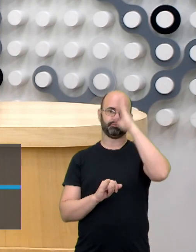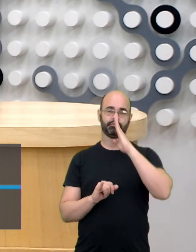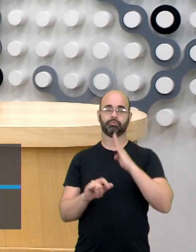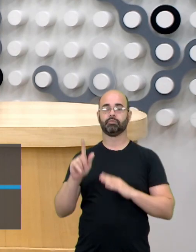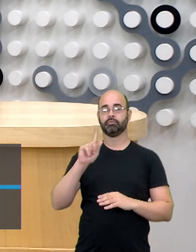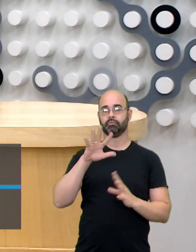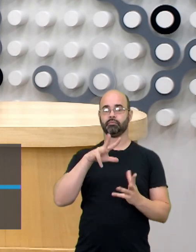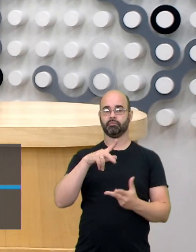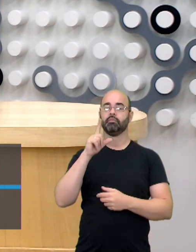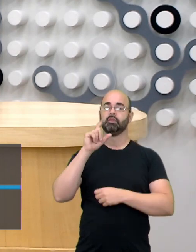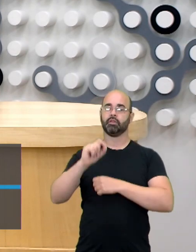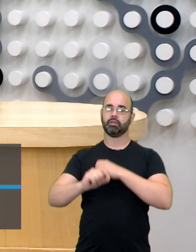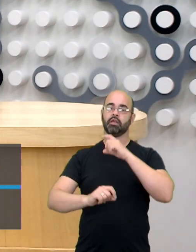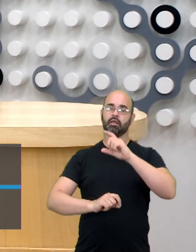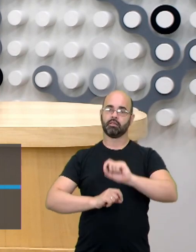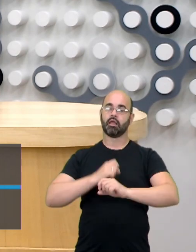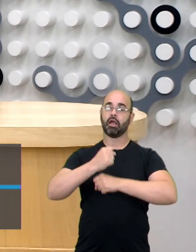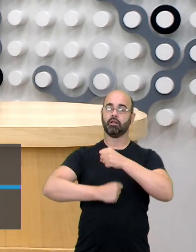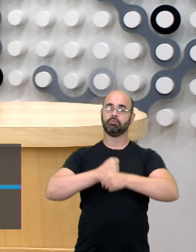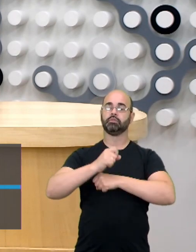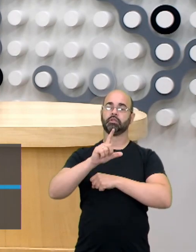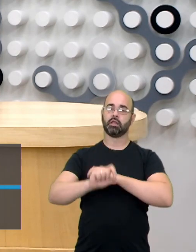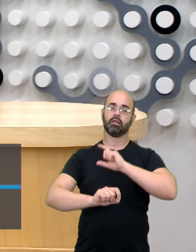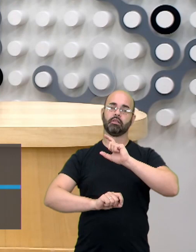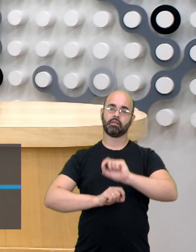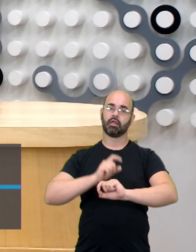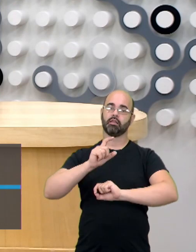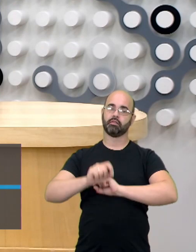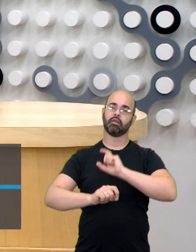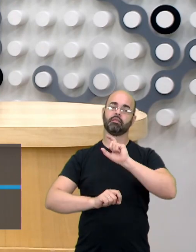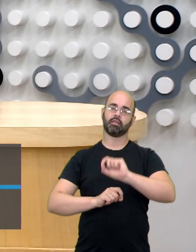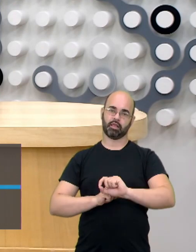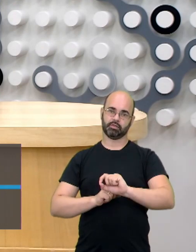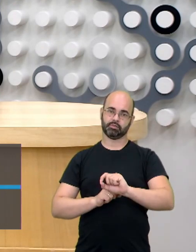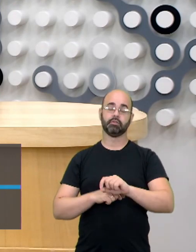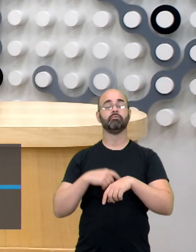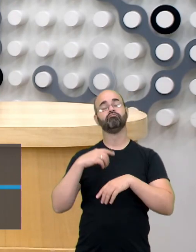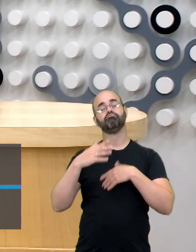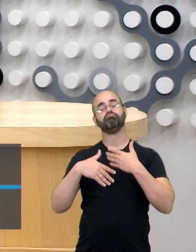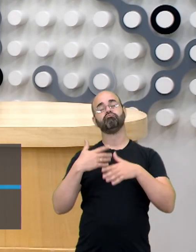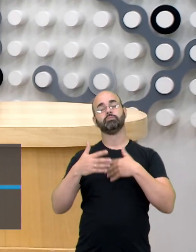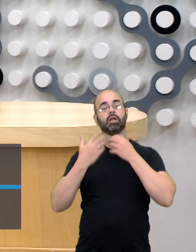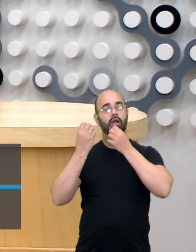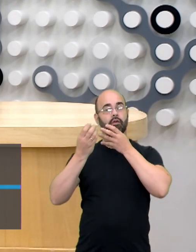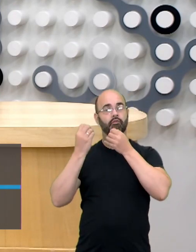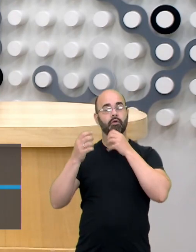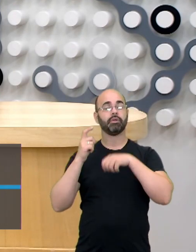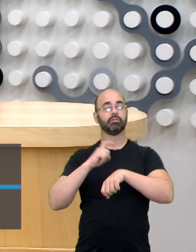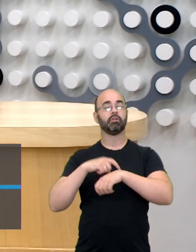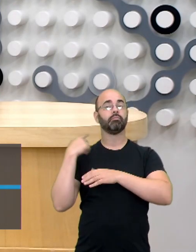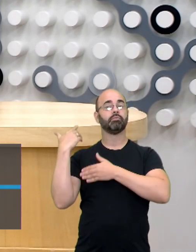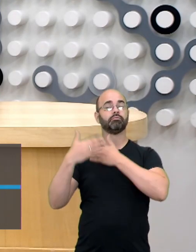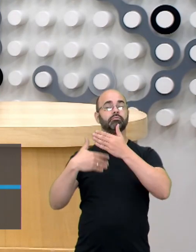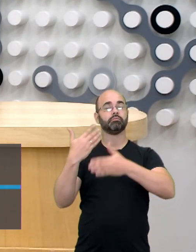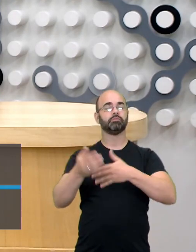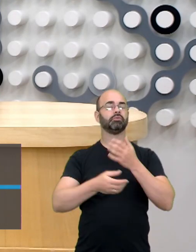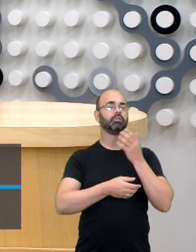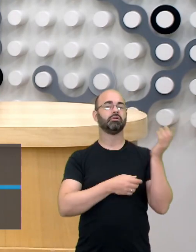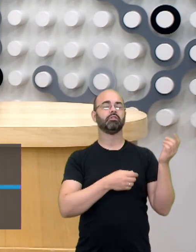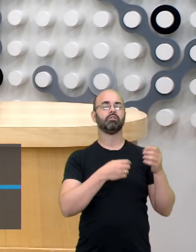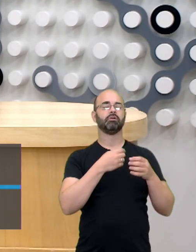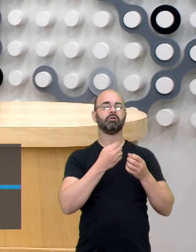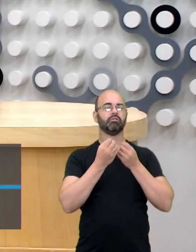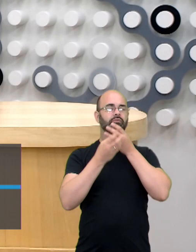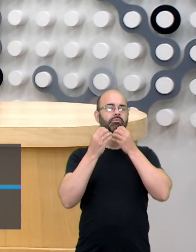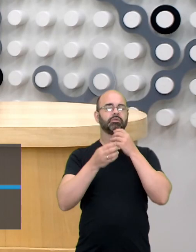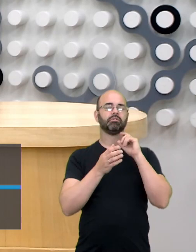de 10 em 10 anos. Então você tem informações que com o passar do tempo elas ficam defasadas. É aí que entra o PNAD. Né?